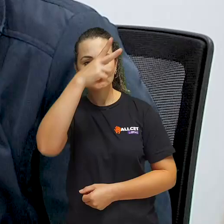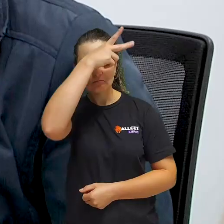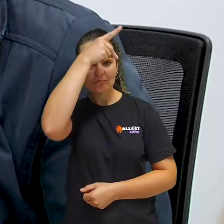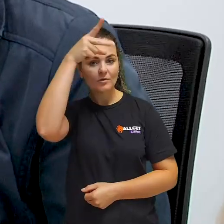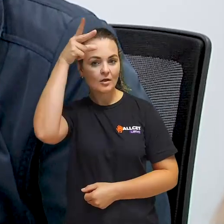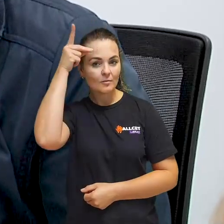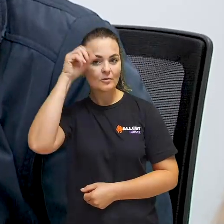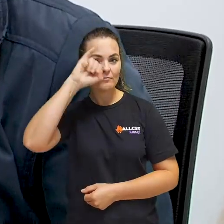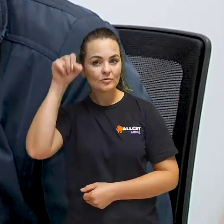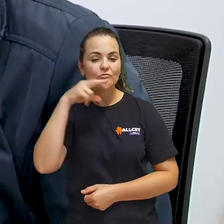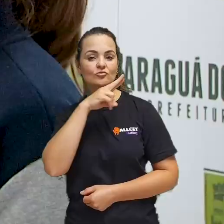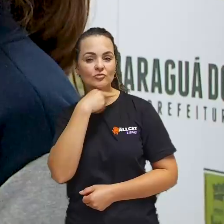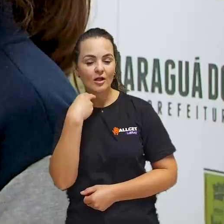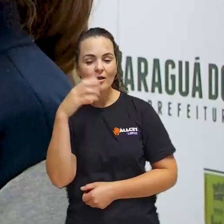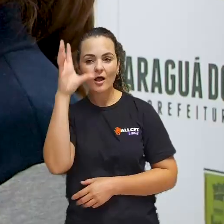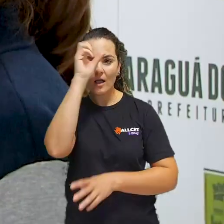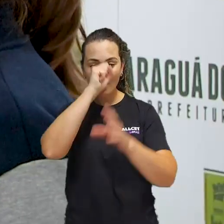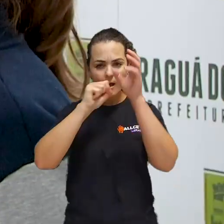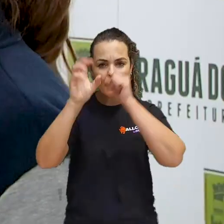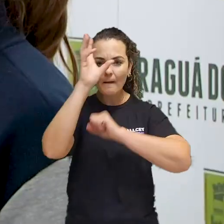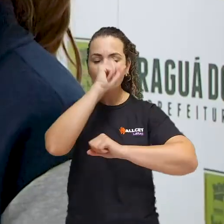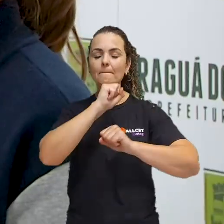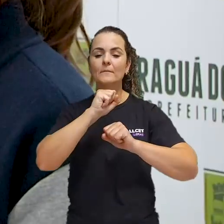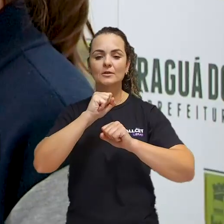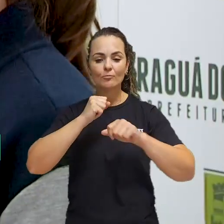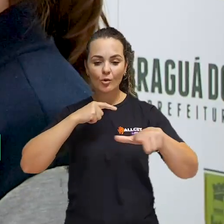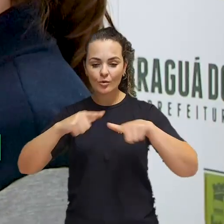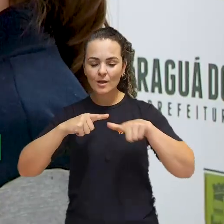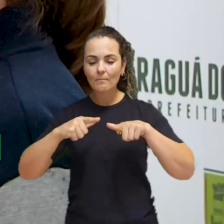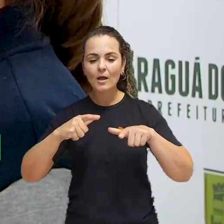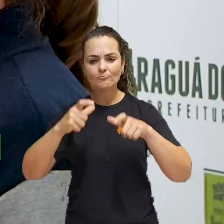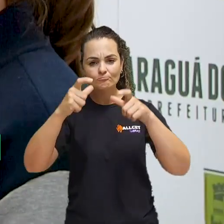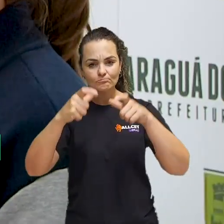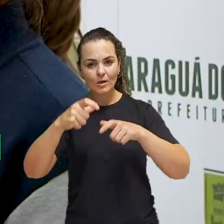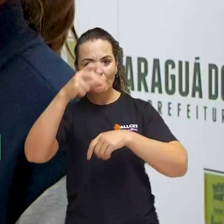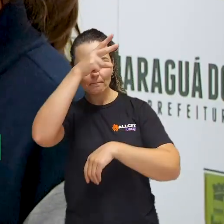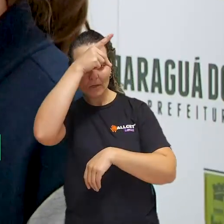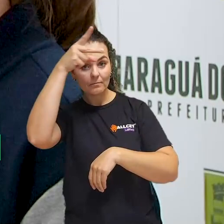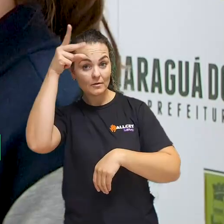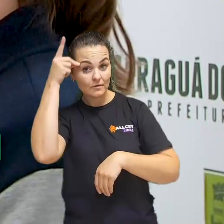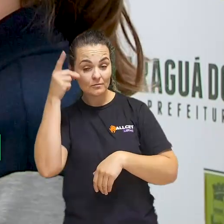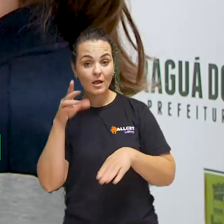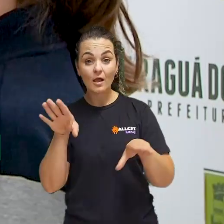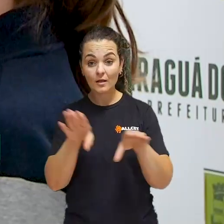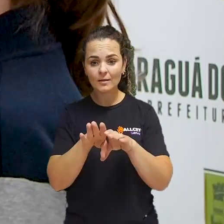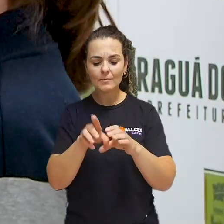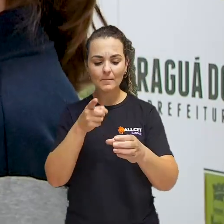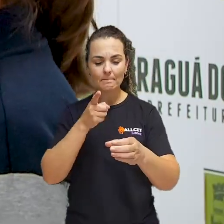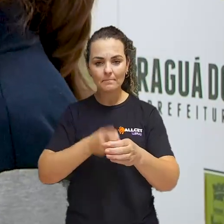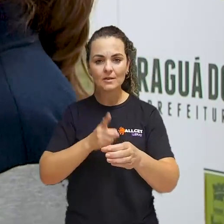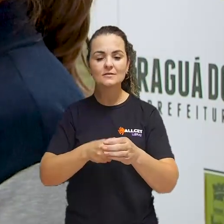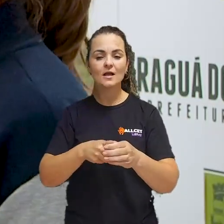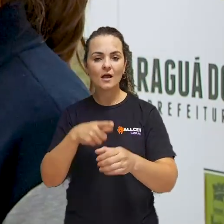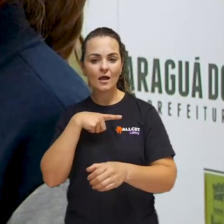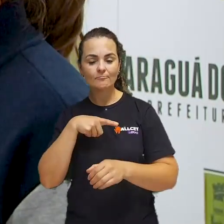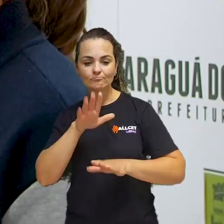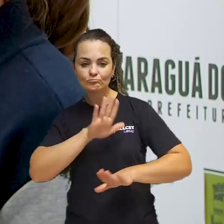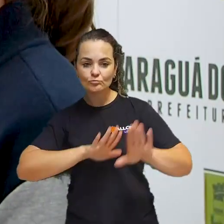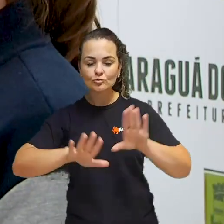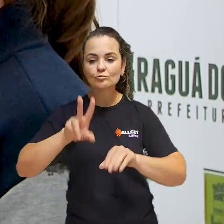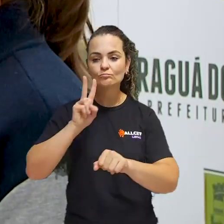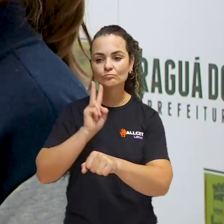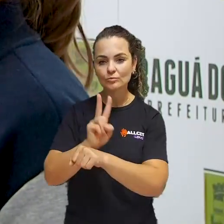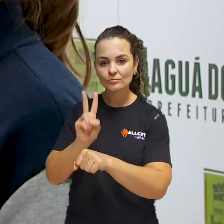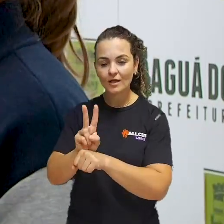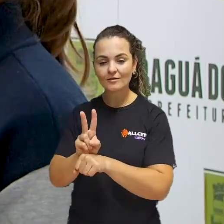o prefeito de Jaraguá do Sul. Foi muito bom, muito educativo, deu para aprender bastante sobre o trabalho da prefeitura e também sobre